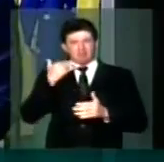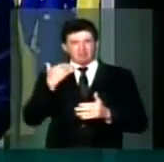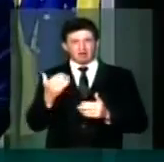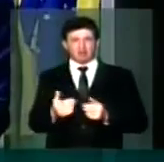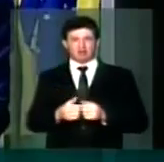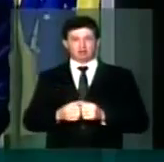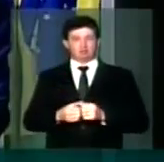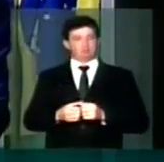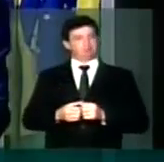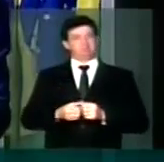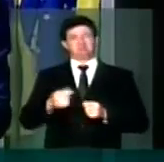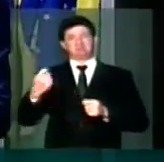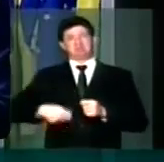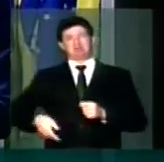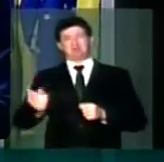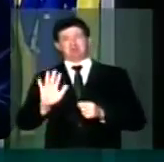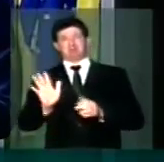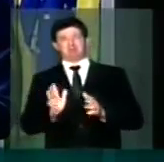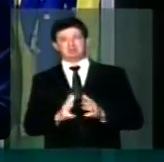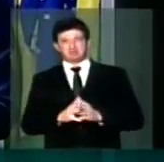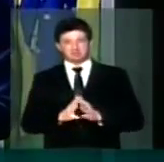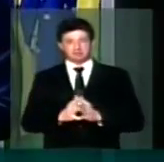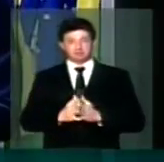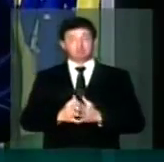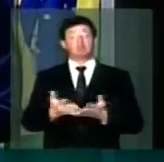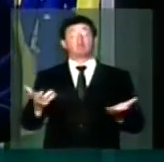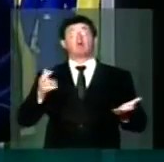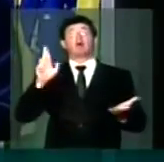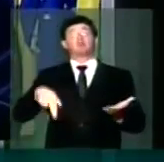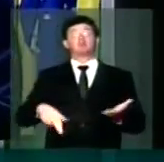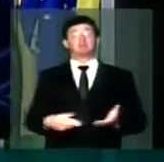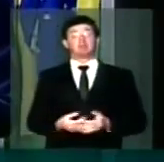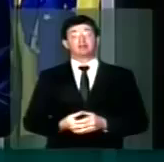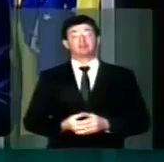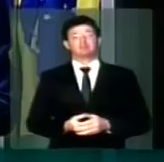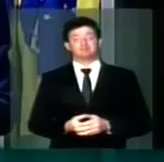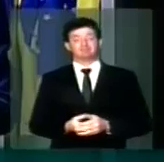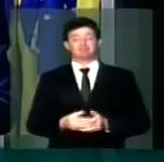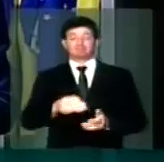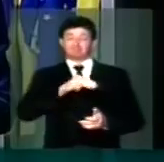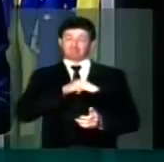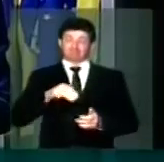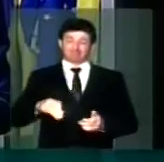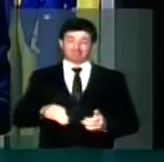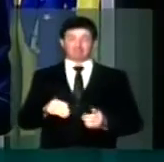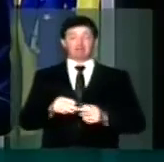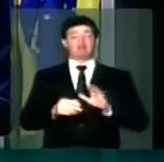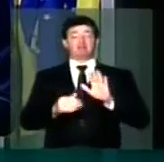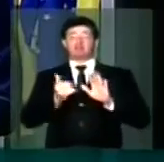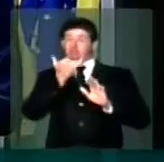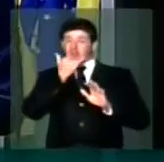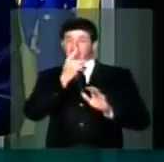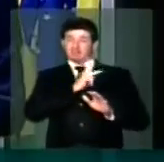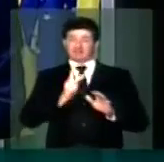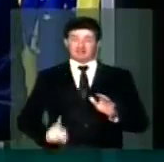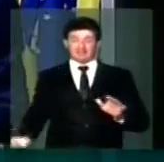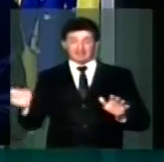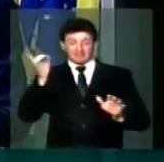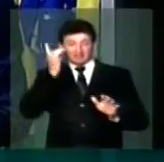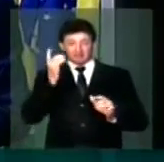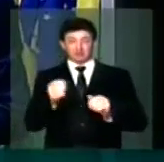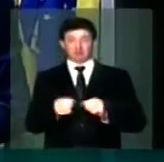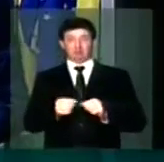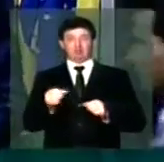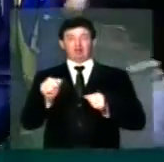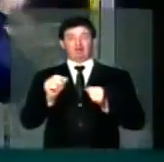brancos? Não é necessário. Resultado: a presidenta da República